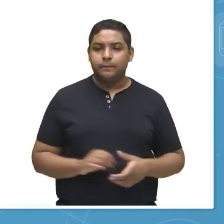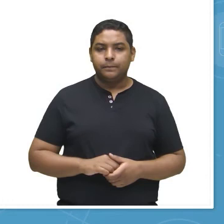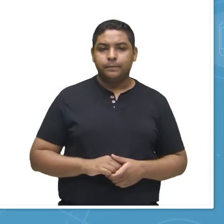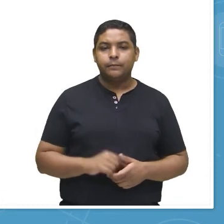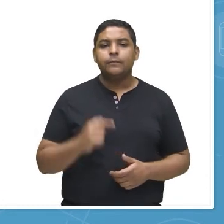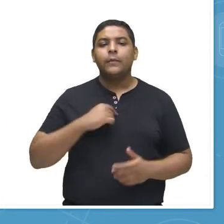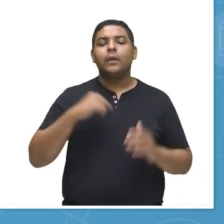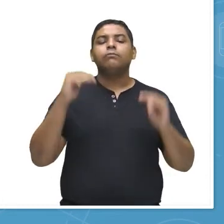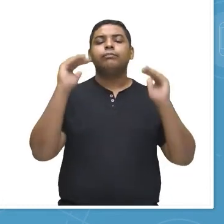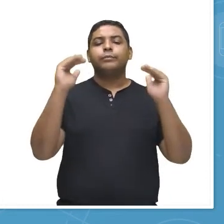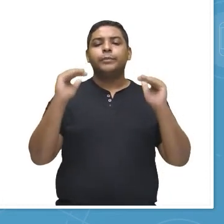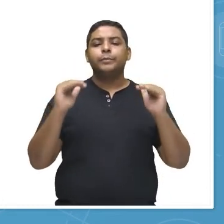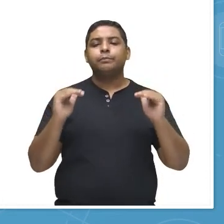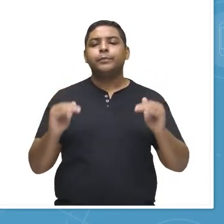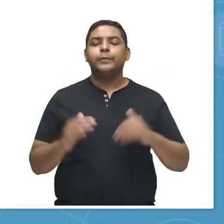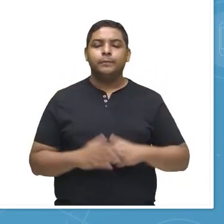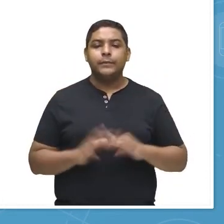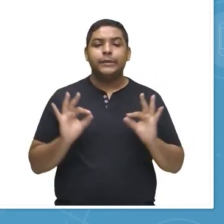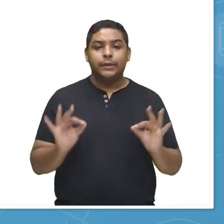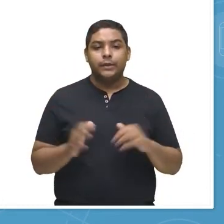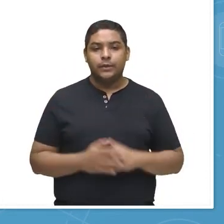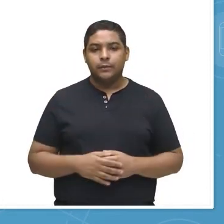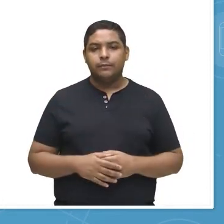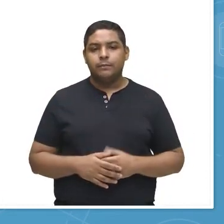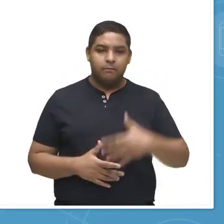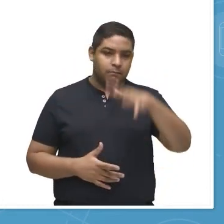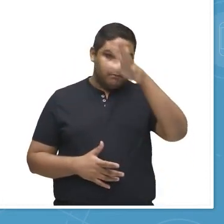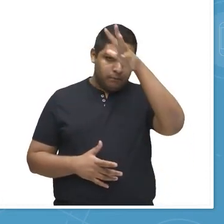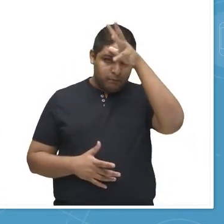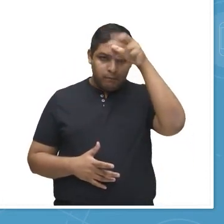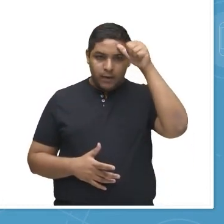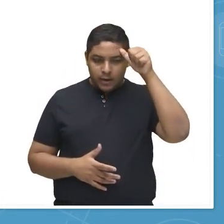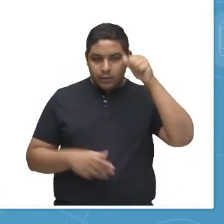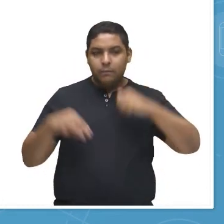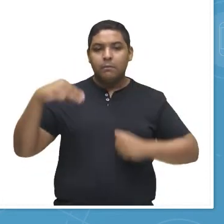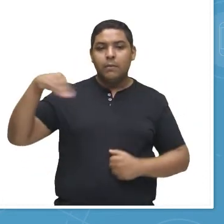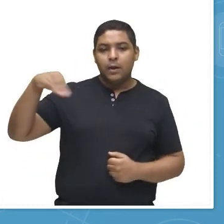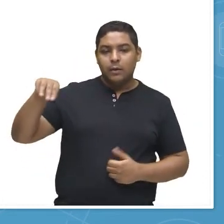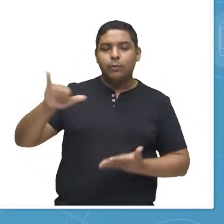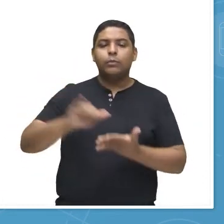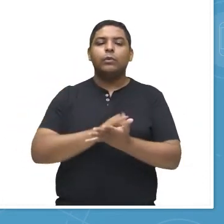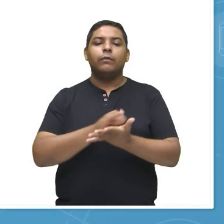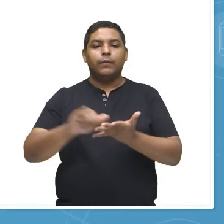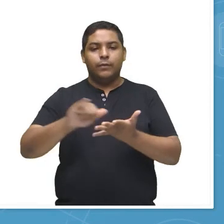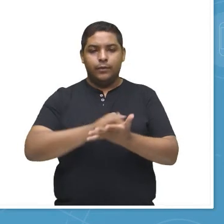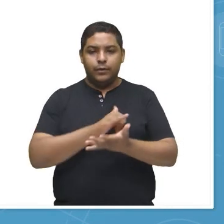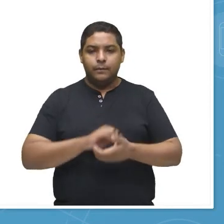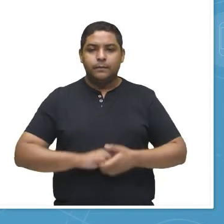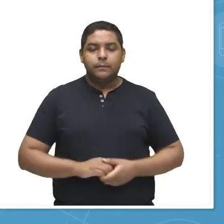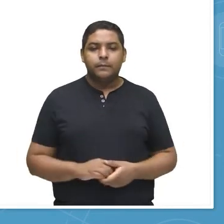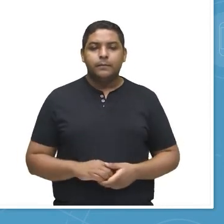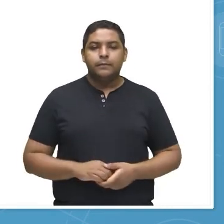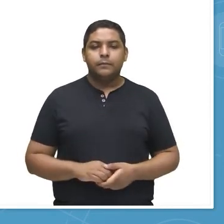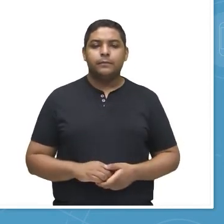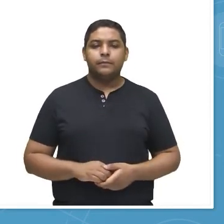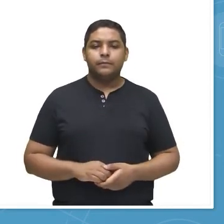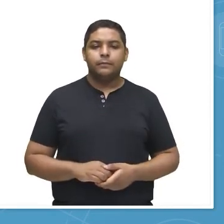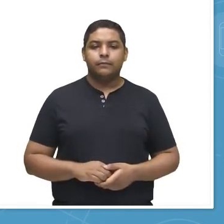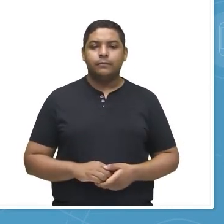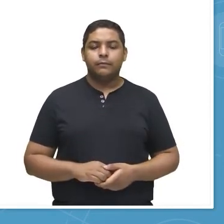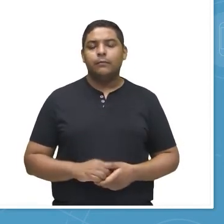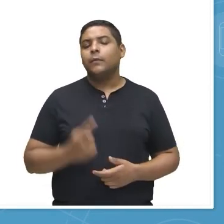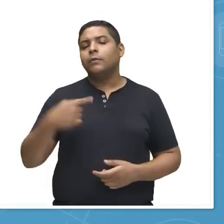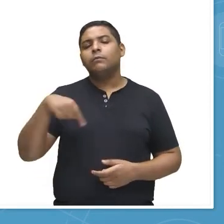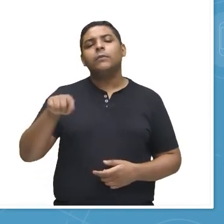é Manaus, Manacapuru e Nova York. O objetivo é que vocês pudessem perceber a partir das